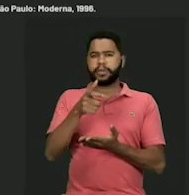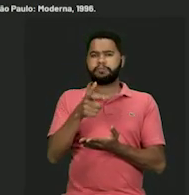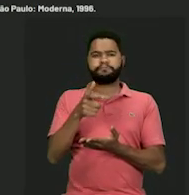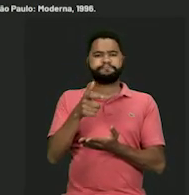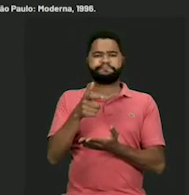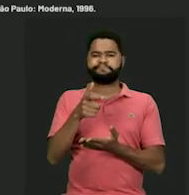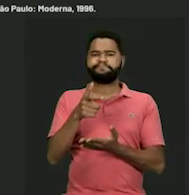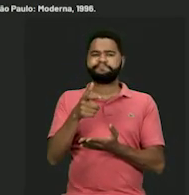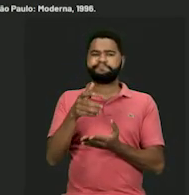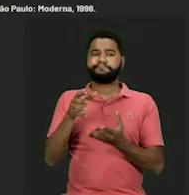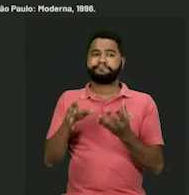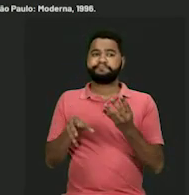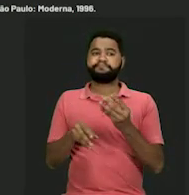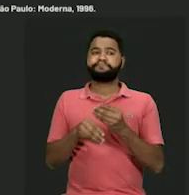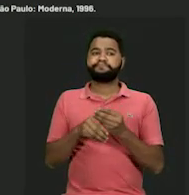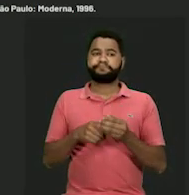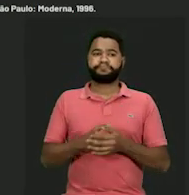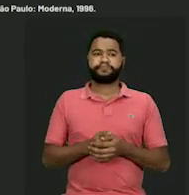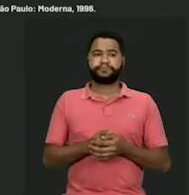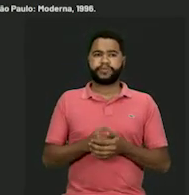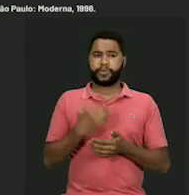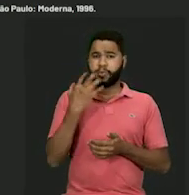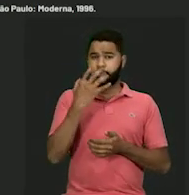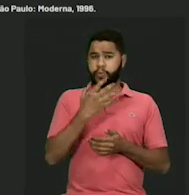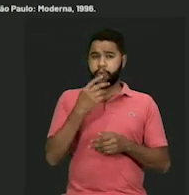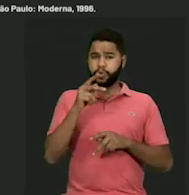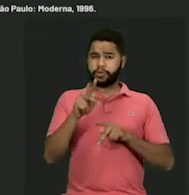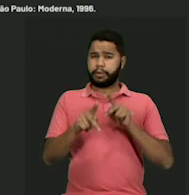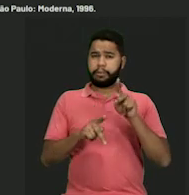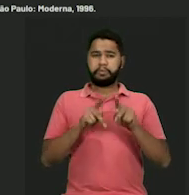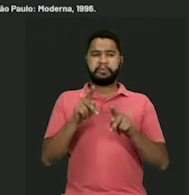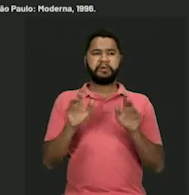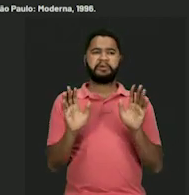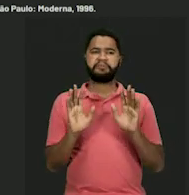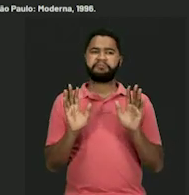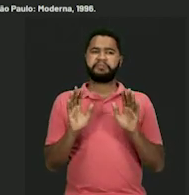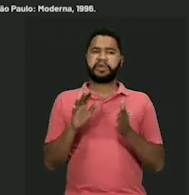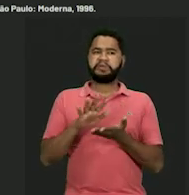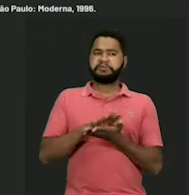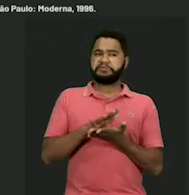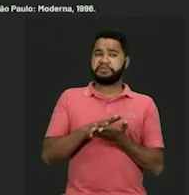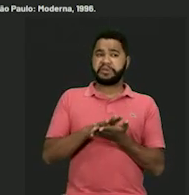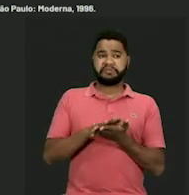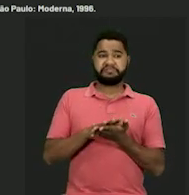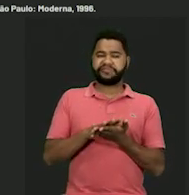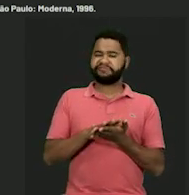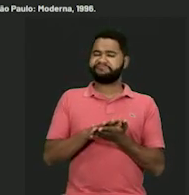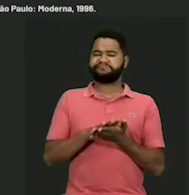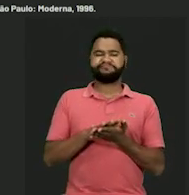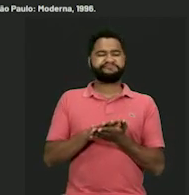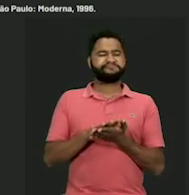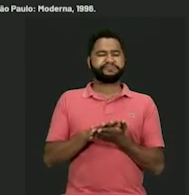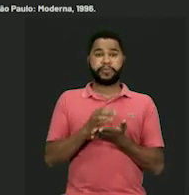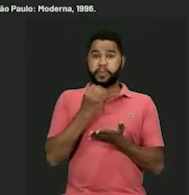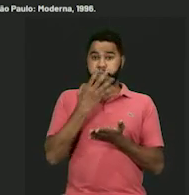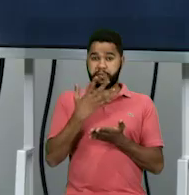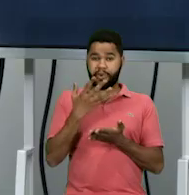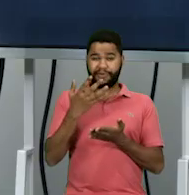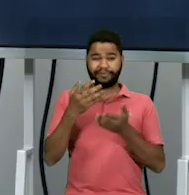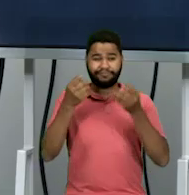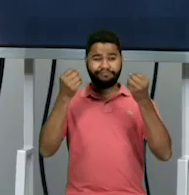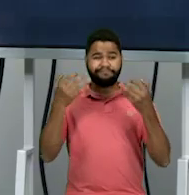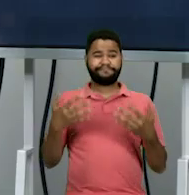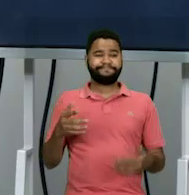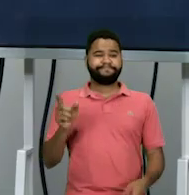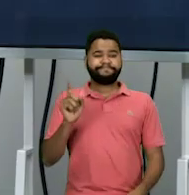E acrescentou, nada de música popular, em samba, então, nem era bom falar.